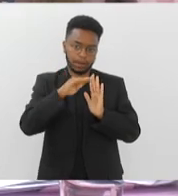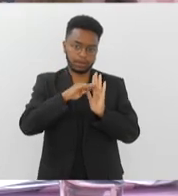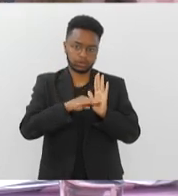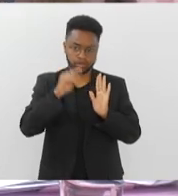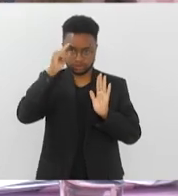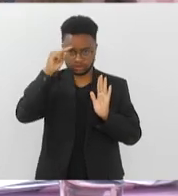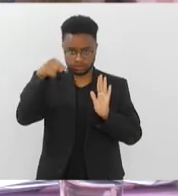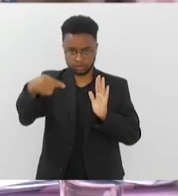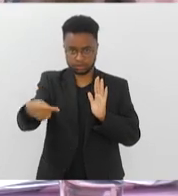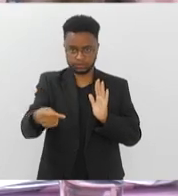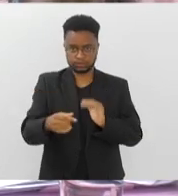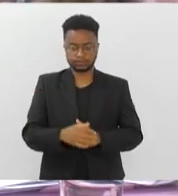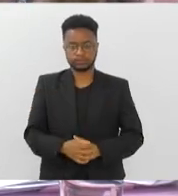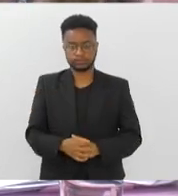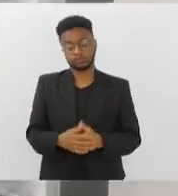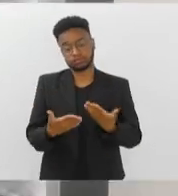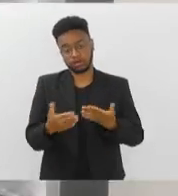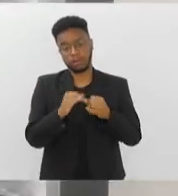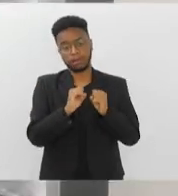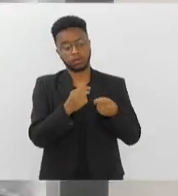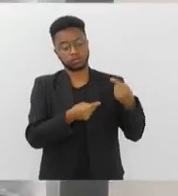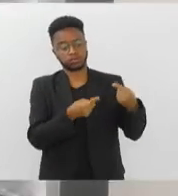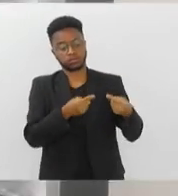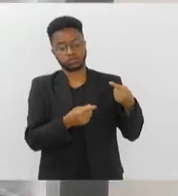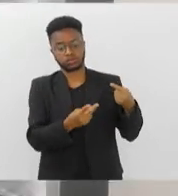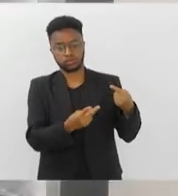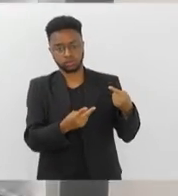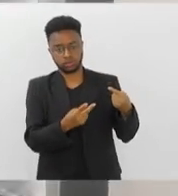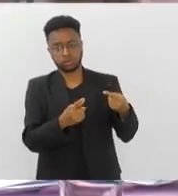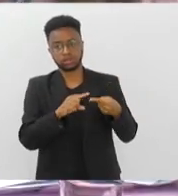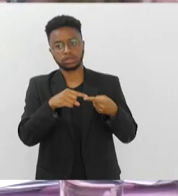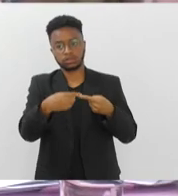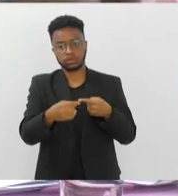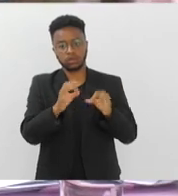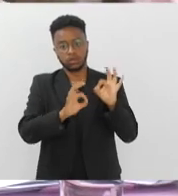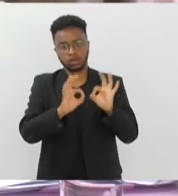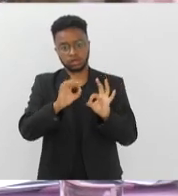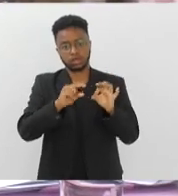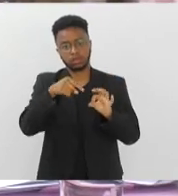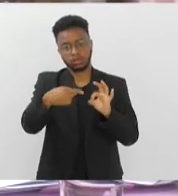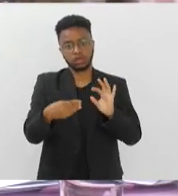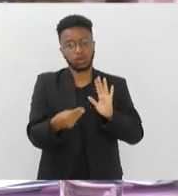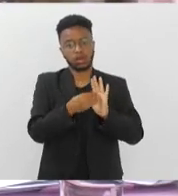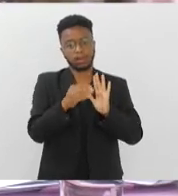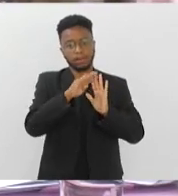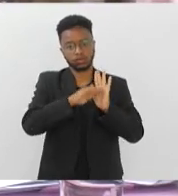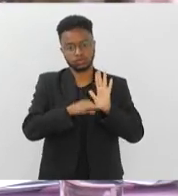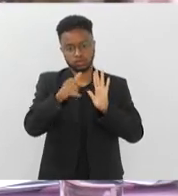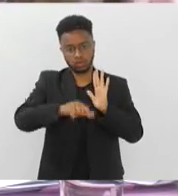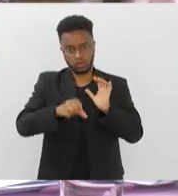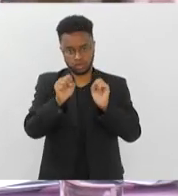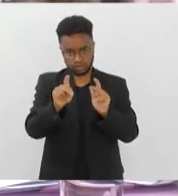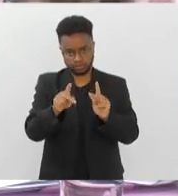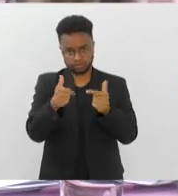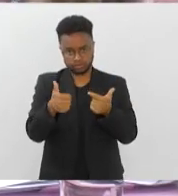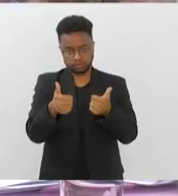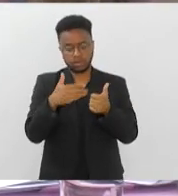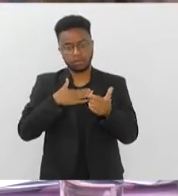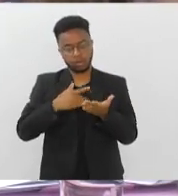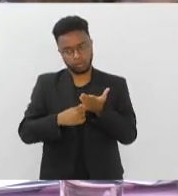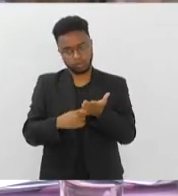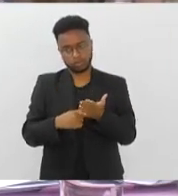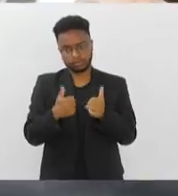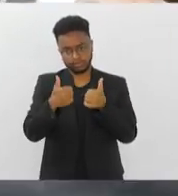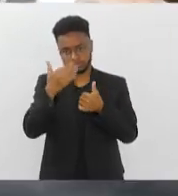Traz como primeiro da próxima semana. Aí o gabinete de Vossa Excelência alinha com o do relator. Com mais cuidado, aí a gente acerta e a gente volta para a pauta na próxima semana. Tá bom. Meu compromisso, tá bem?